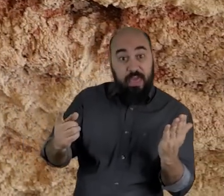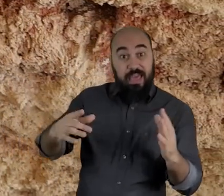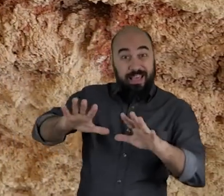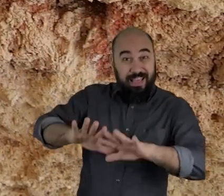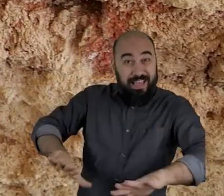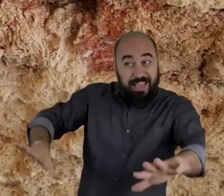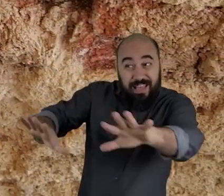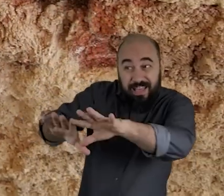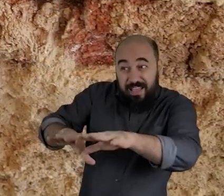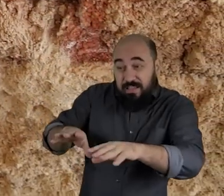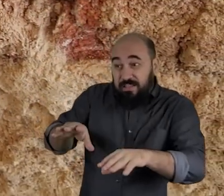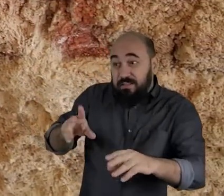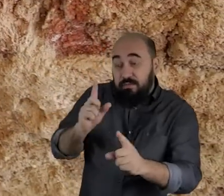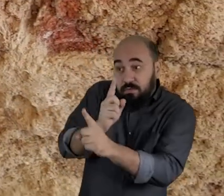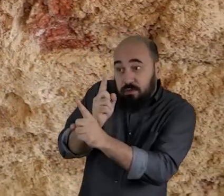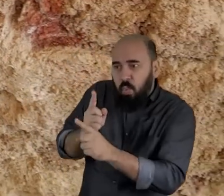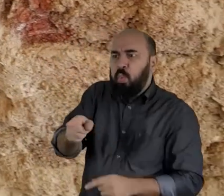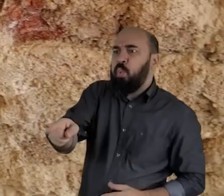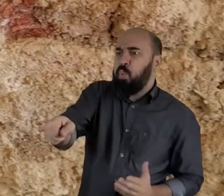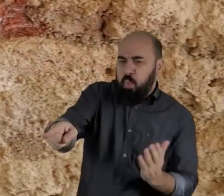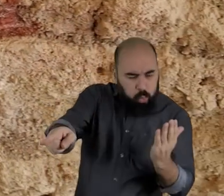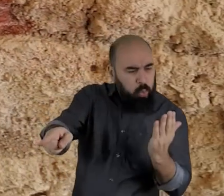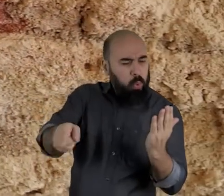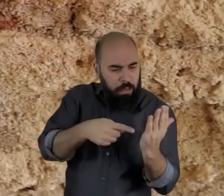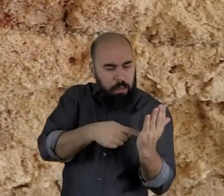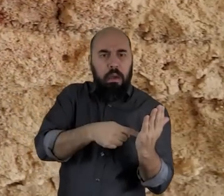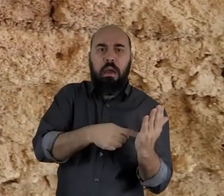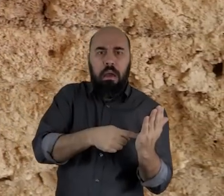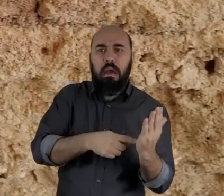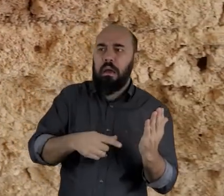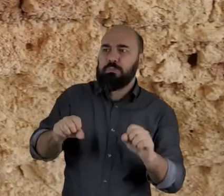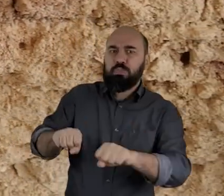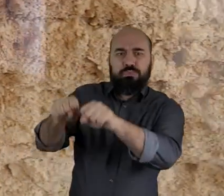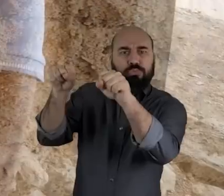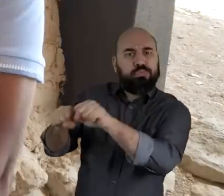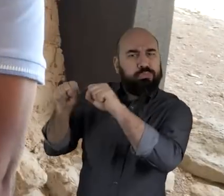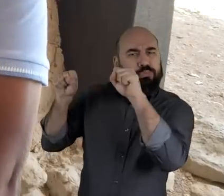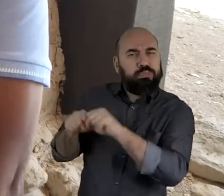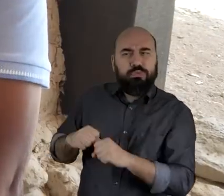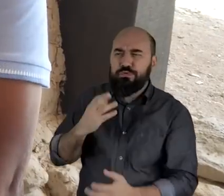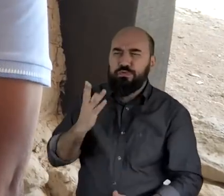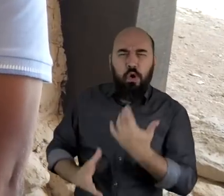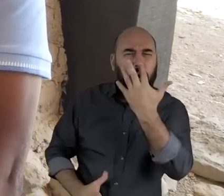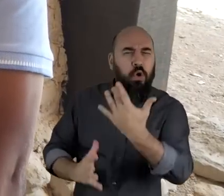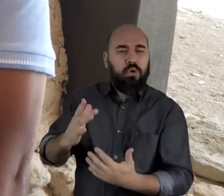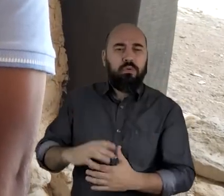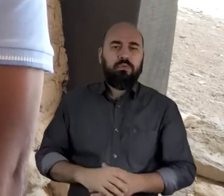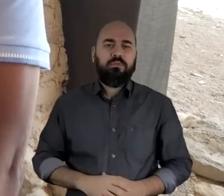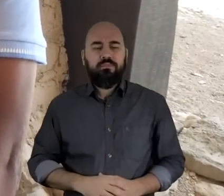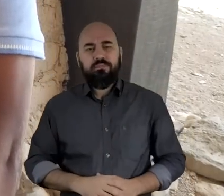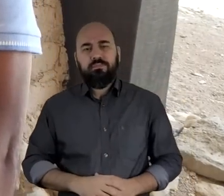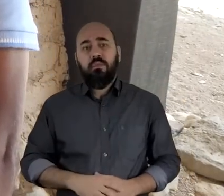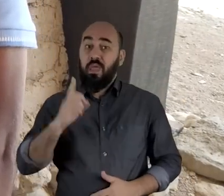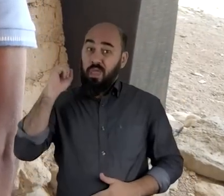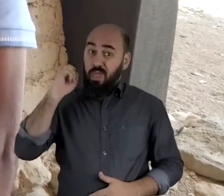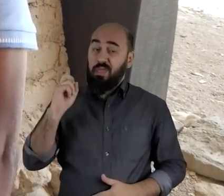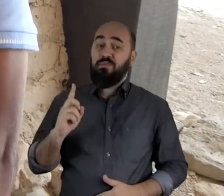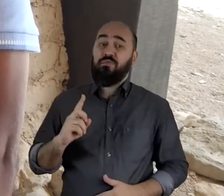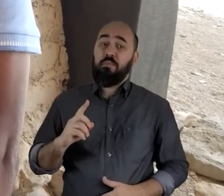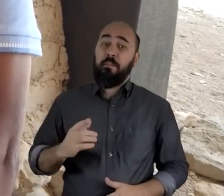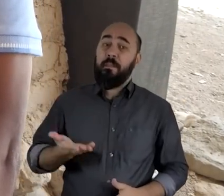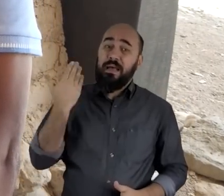chama a atenção também que o estilo da construção da cidade de Hatzor, do período cananita, era usando tijolos de adobe, isto